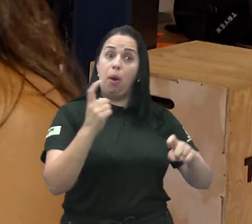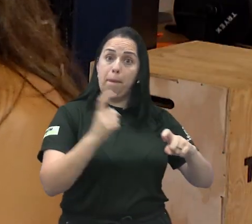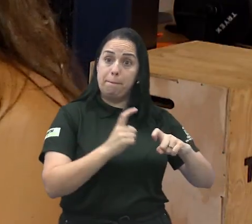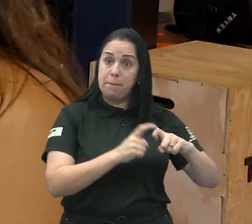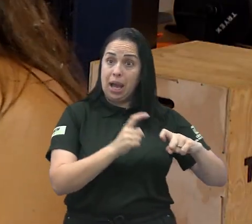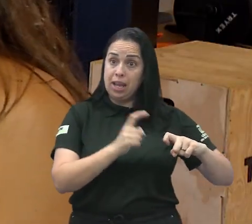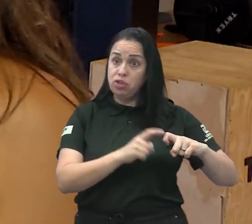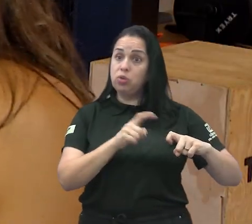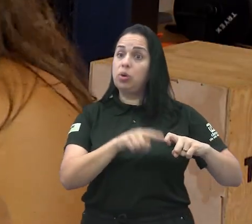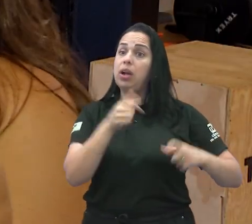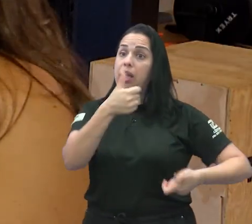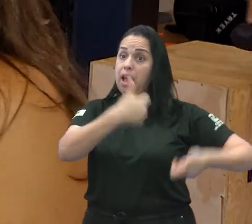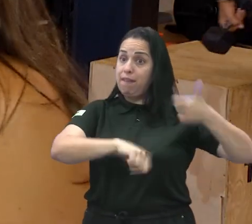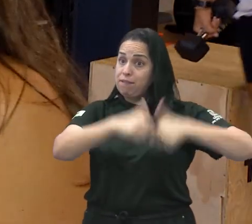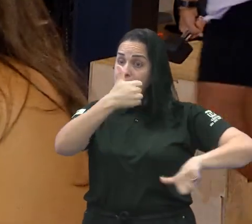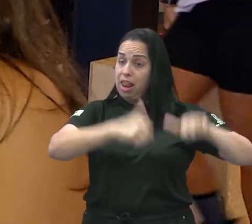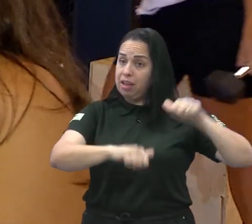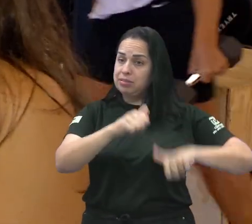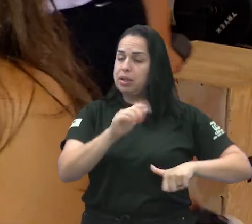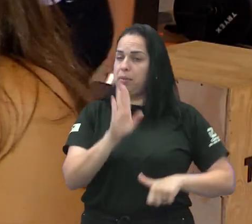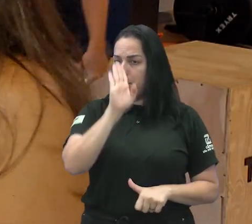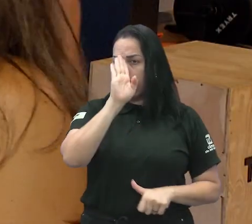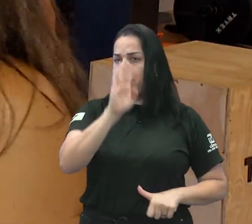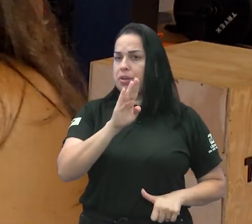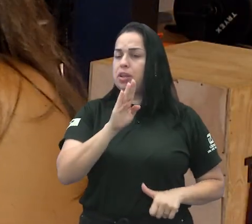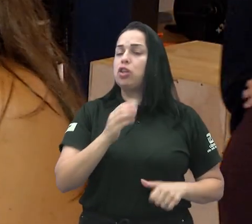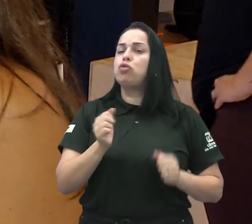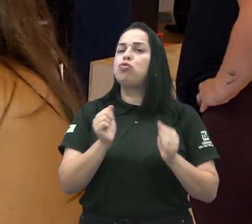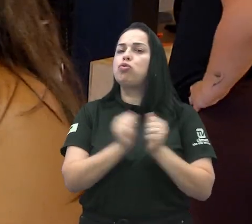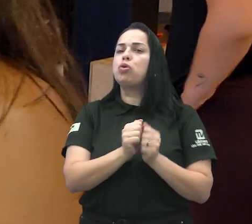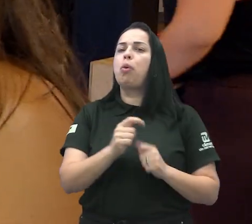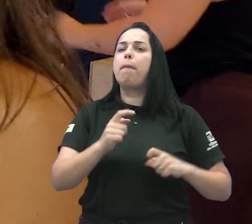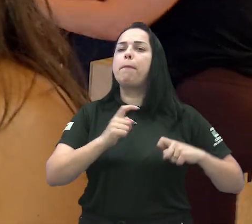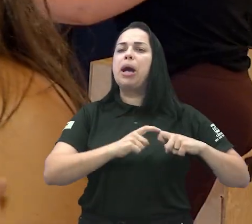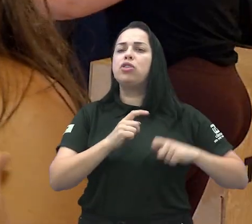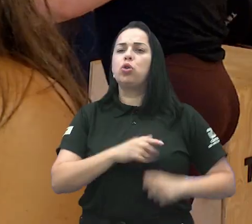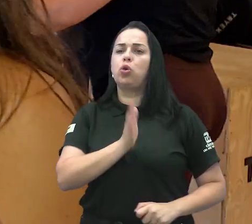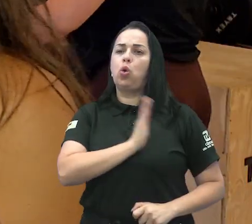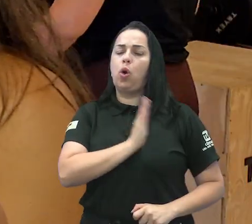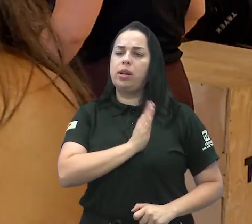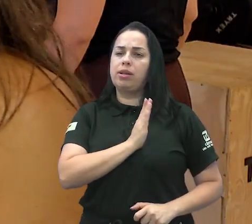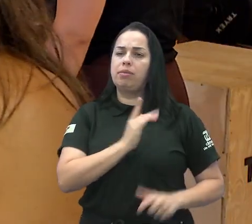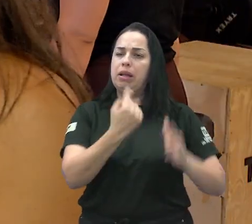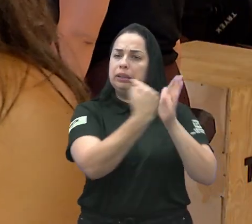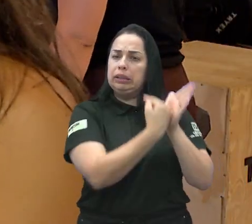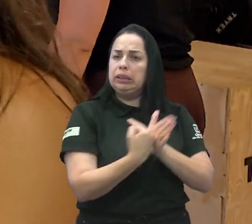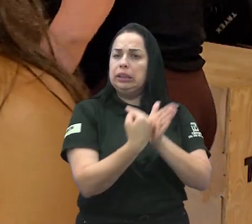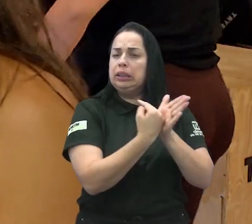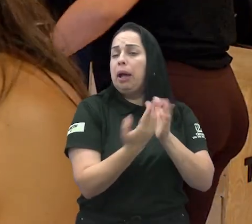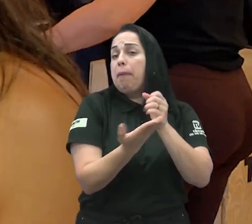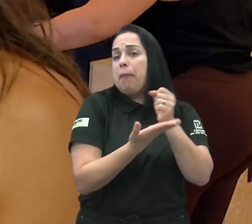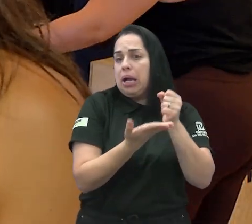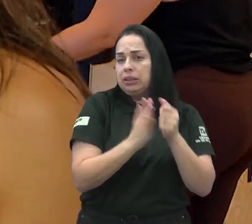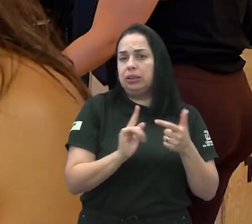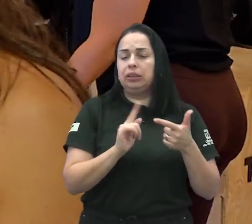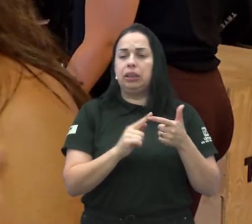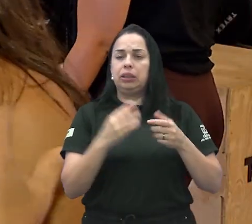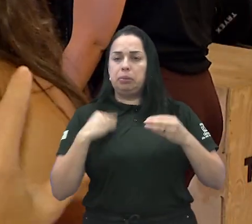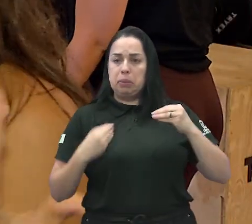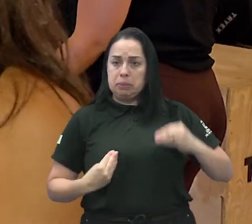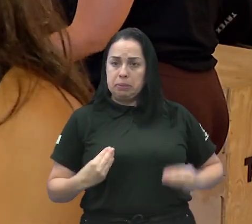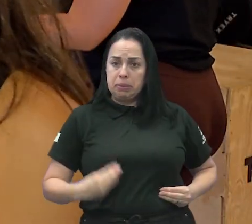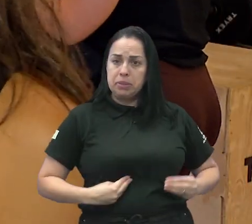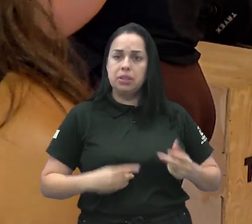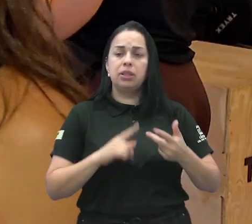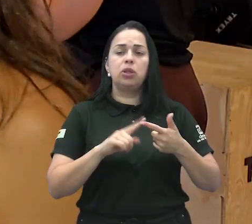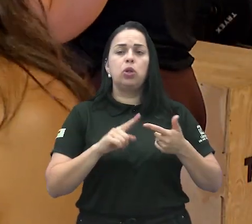médica. Essa avaliação médica, de preferência, é uma avaliação com o cardiologista, para a gente fazer alguns exames básicos, como, por exemplo, eletrocardiograma,